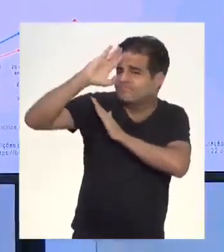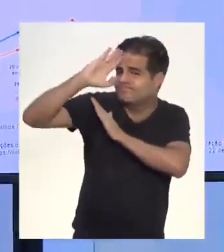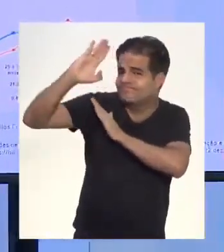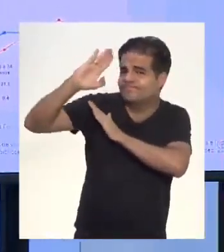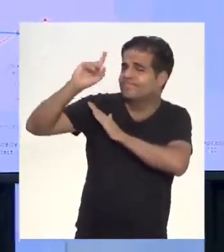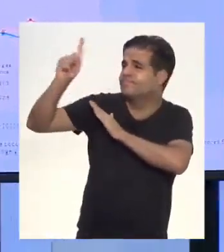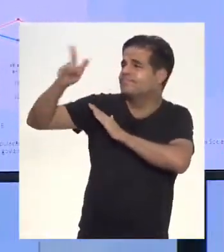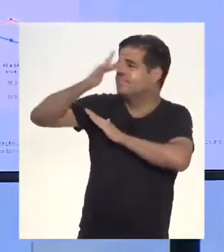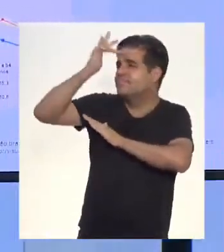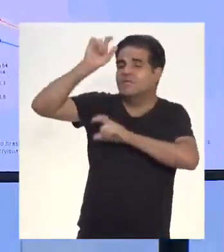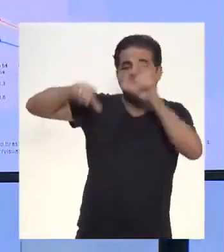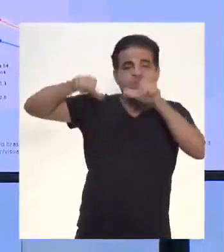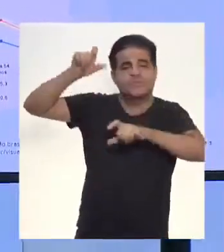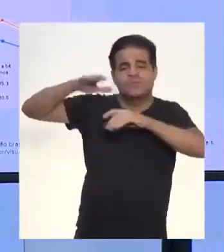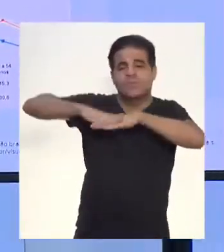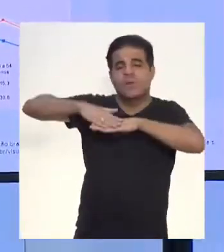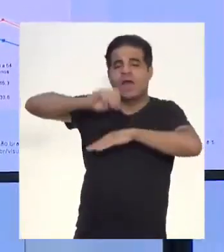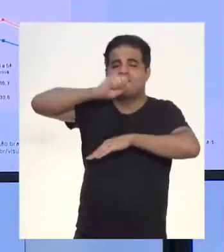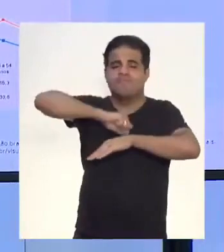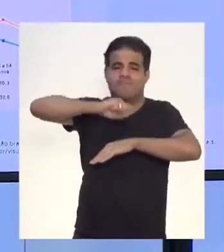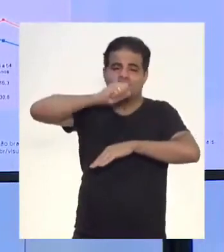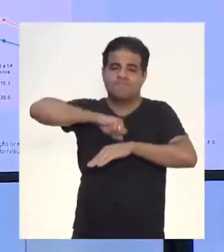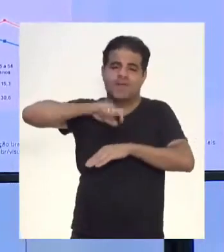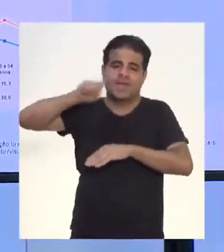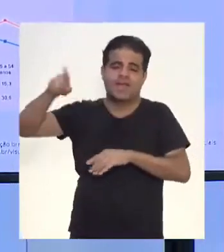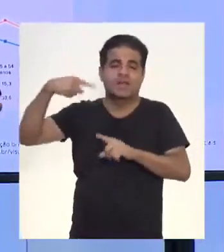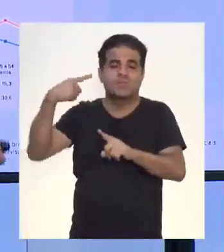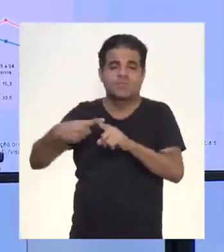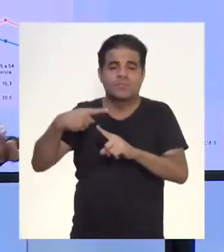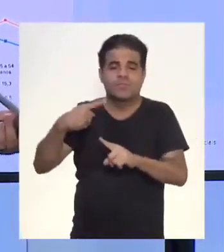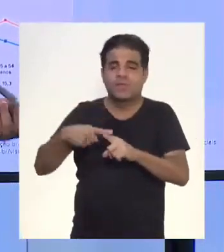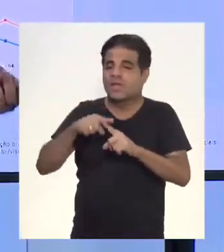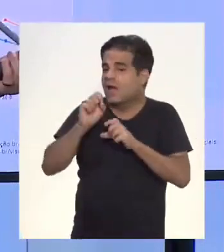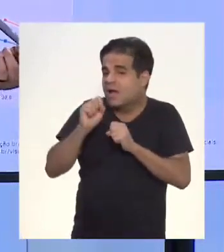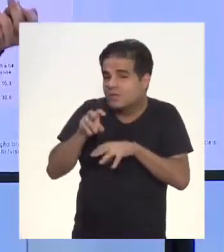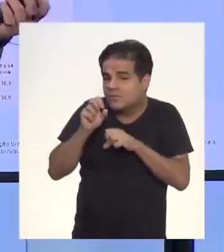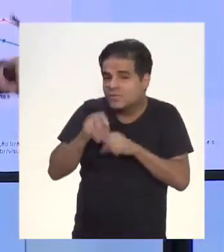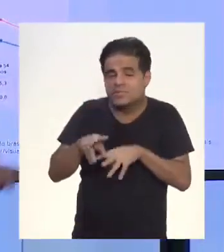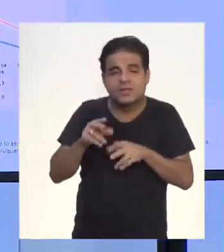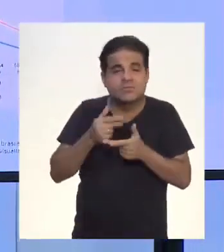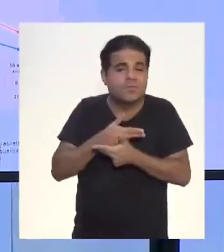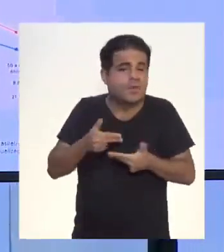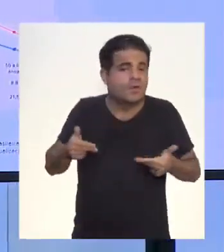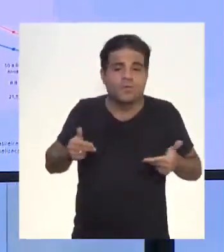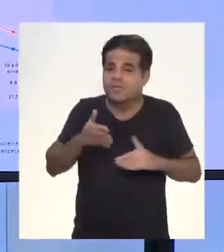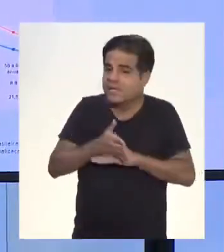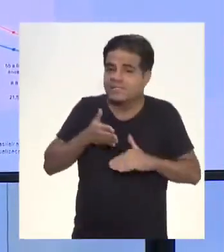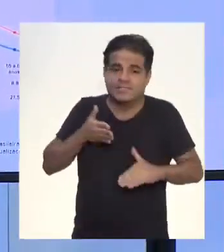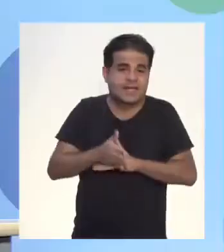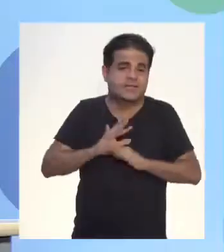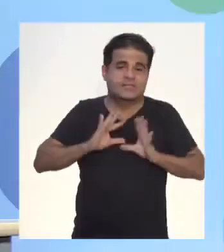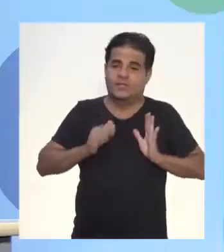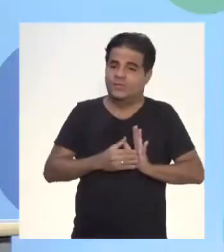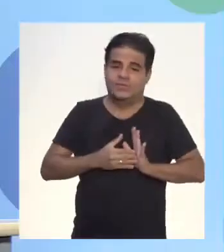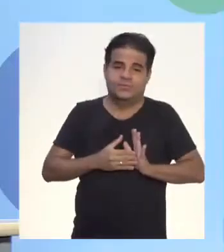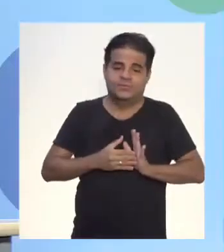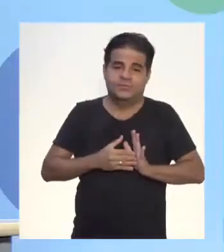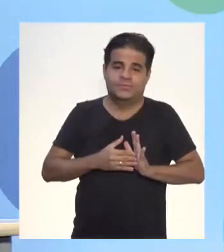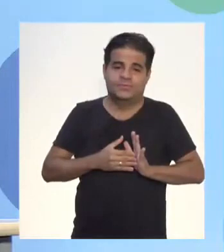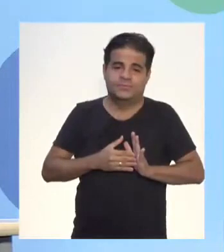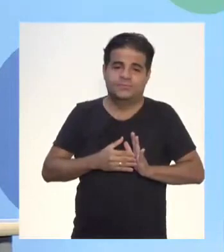falar sobre pessoas mais velhas. Por quê? A educação nem sempre, né, foi algo de acesso a todos. E